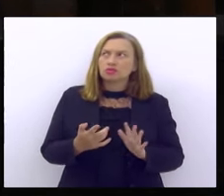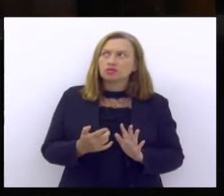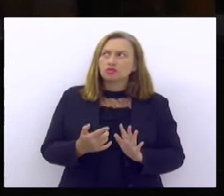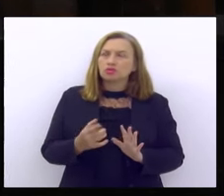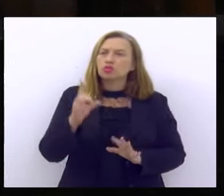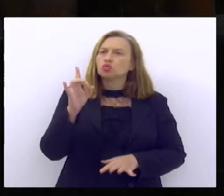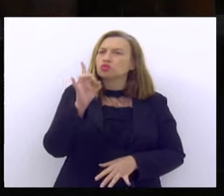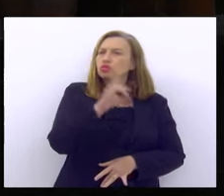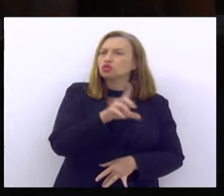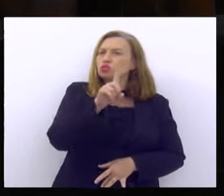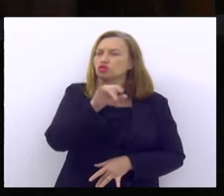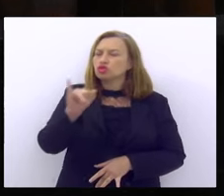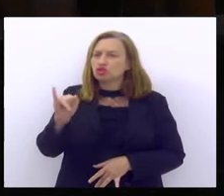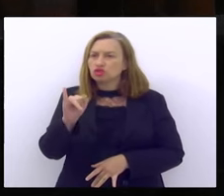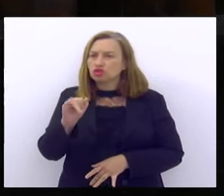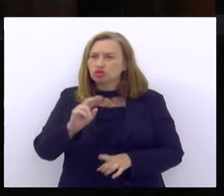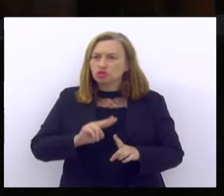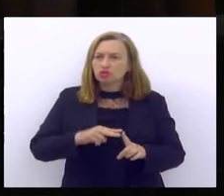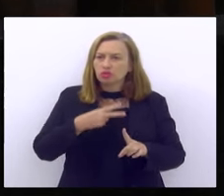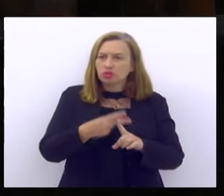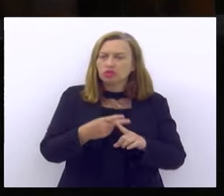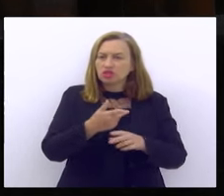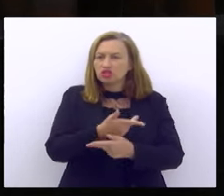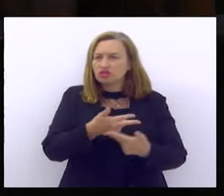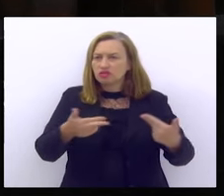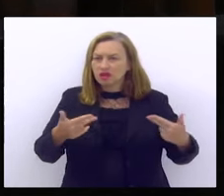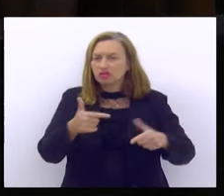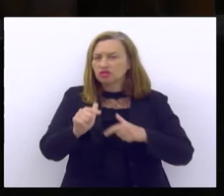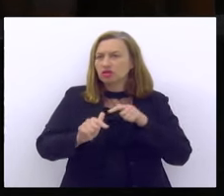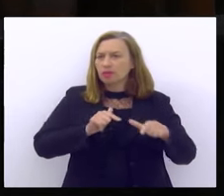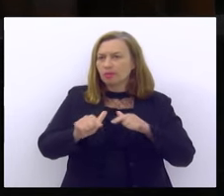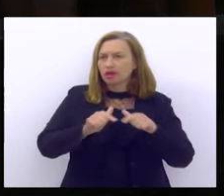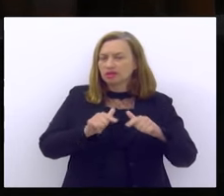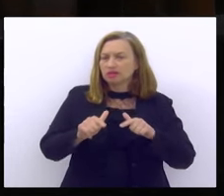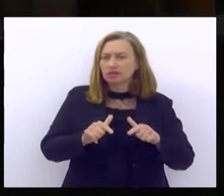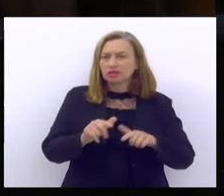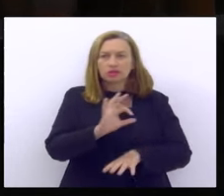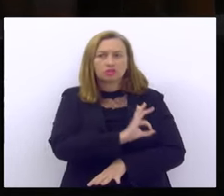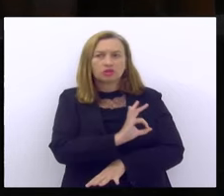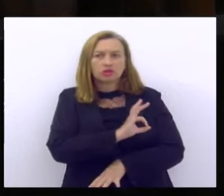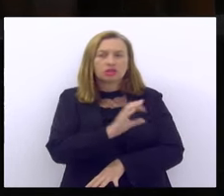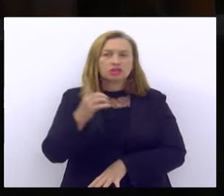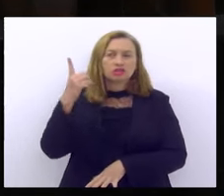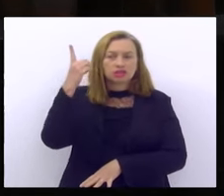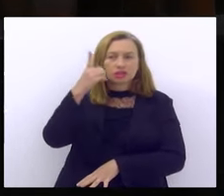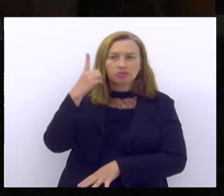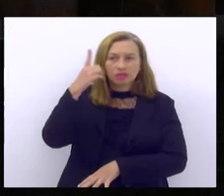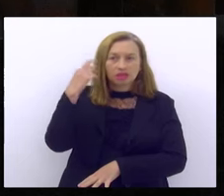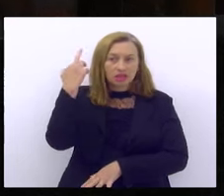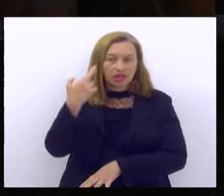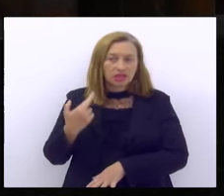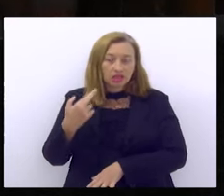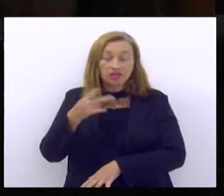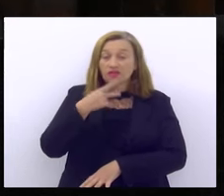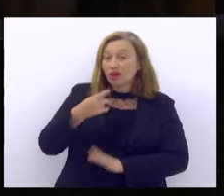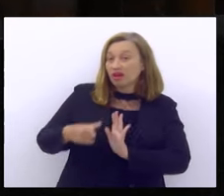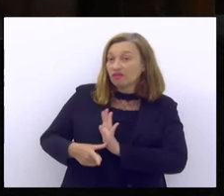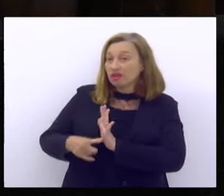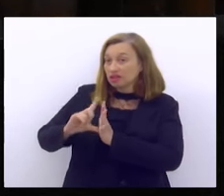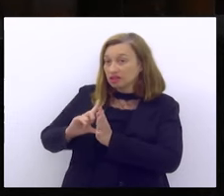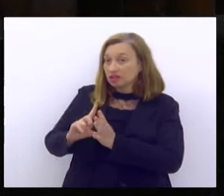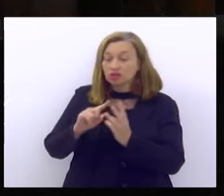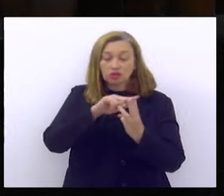nos últimos dias, um desdobramento de diversas operações. Deputada Renata Souza falava aqui anteriormente